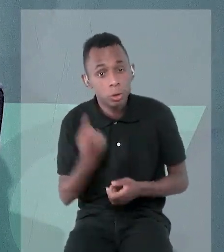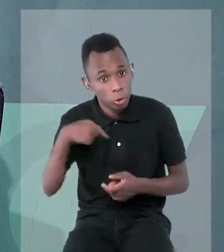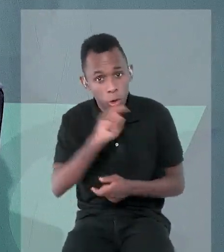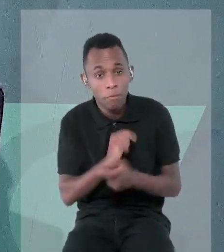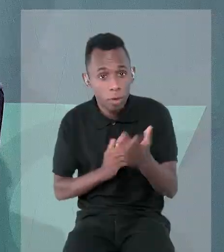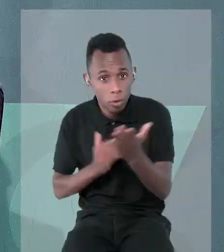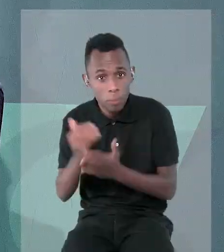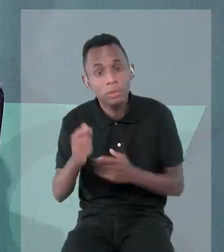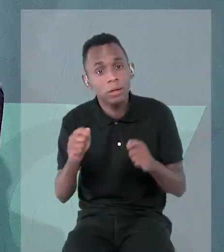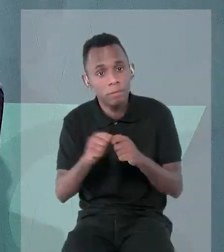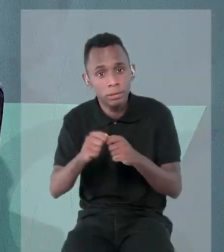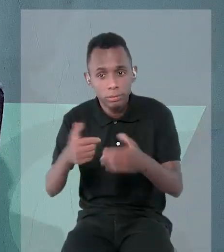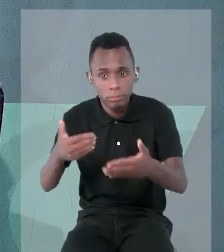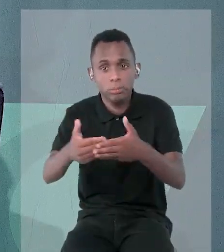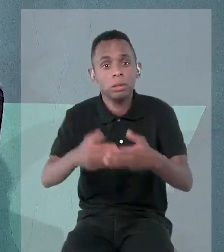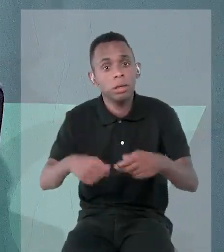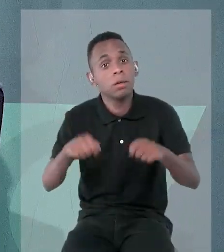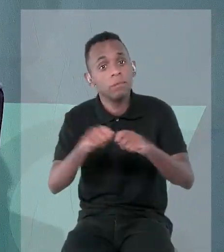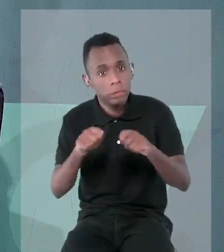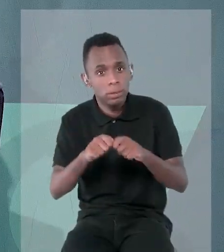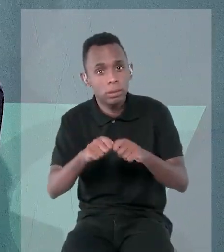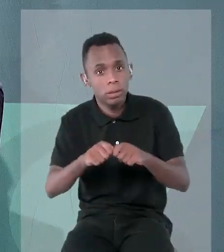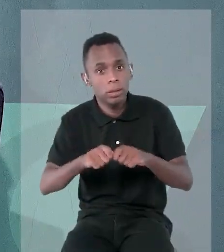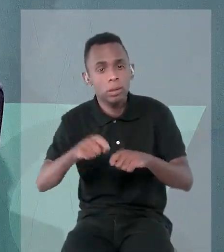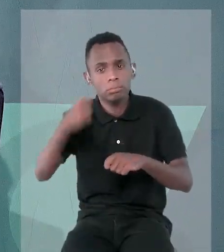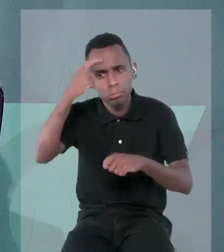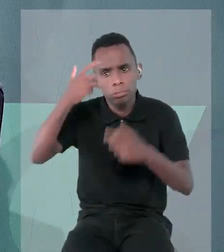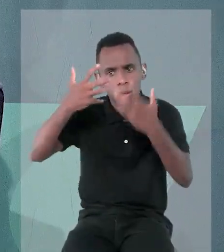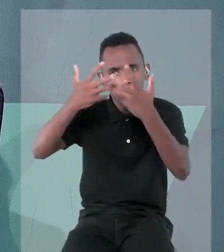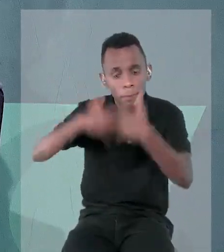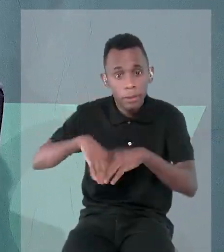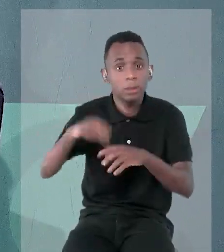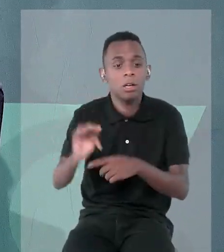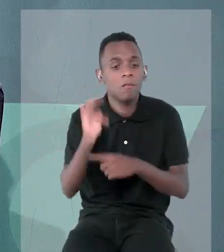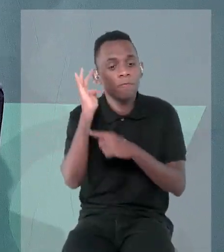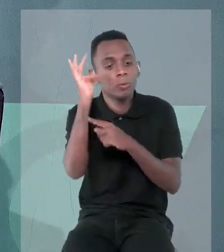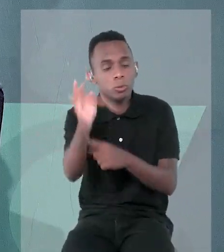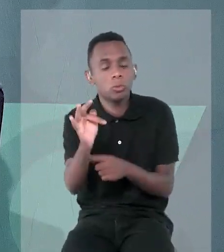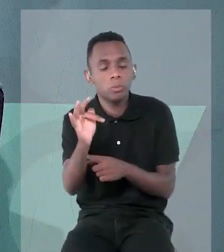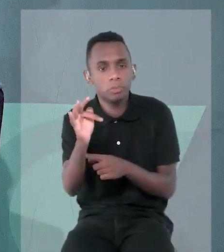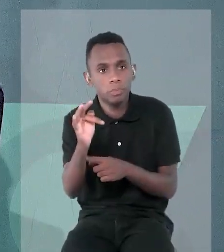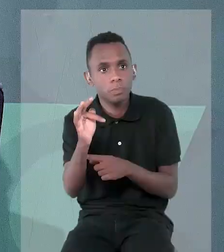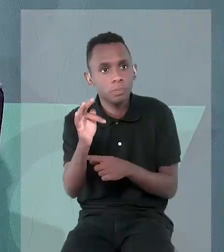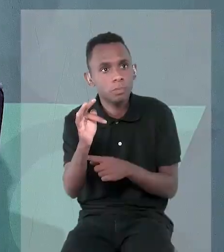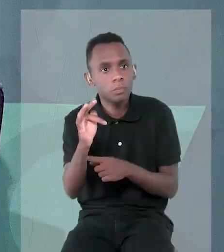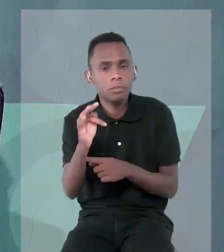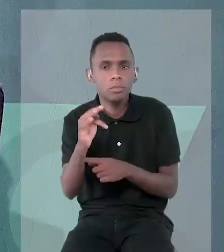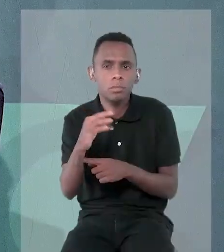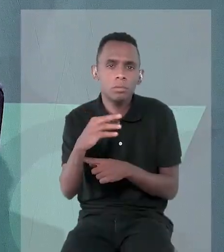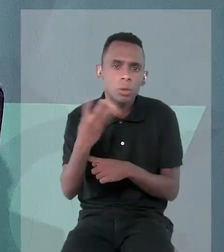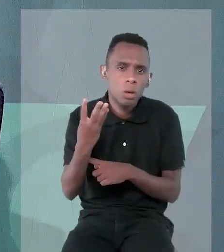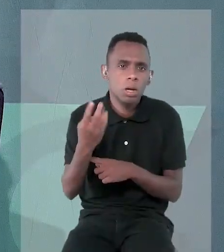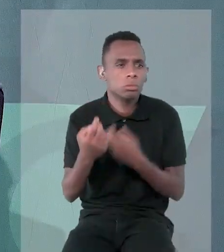vamos começar a fazer em breve, para fazer de Aimorés o lugar onde se pensa esse futuro 4 ou 5